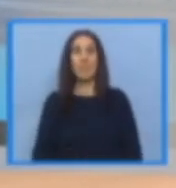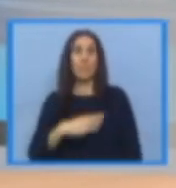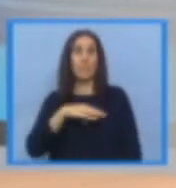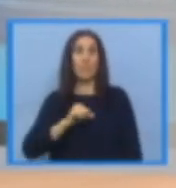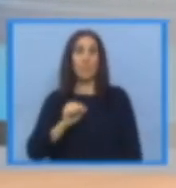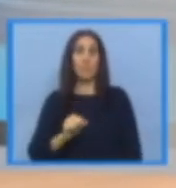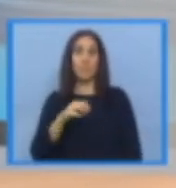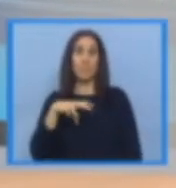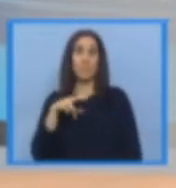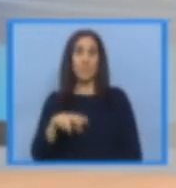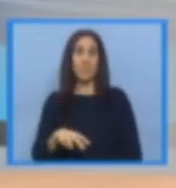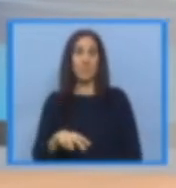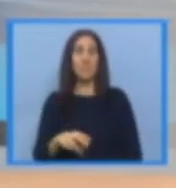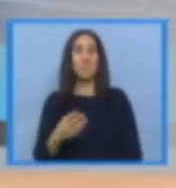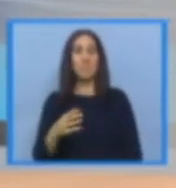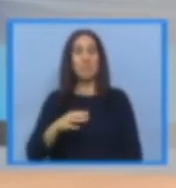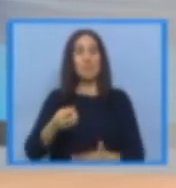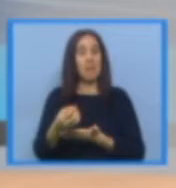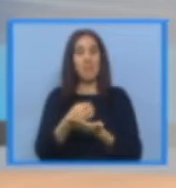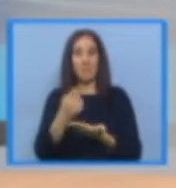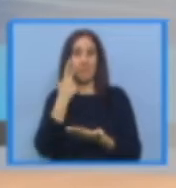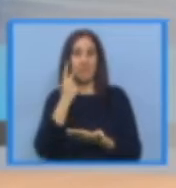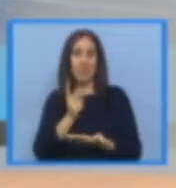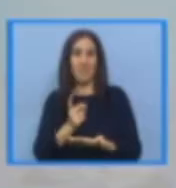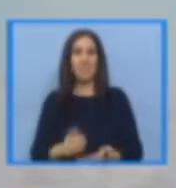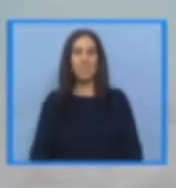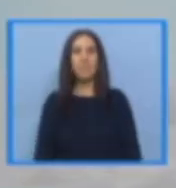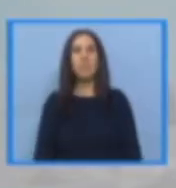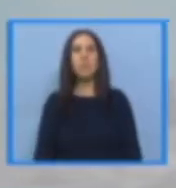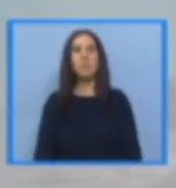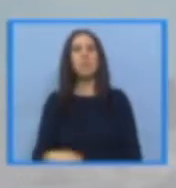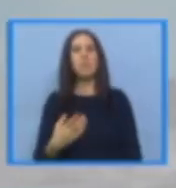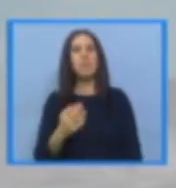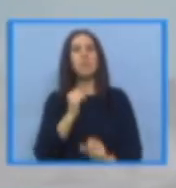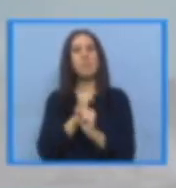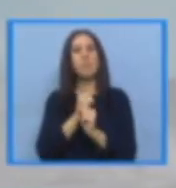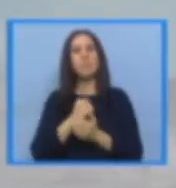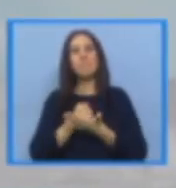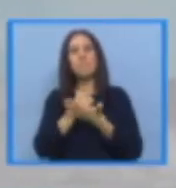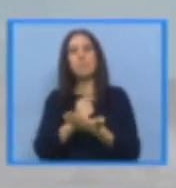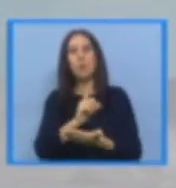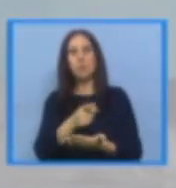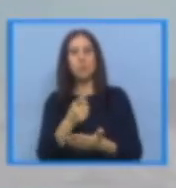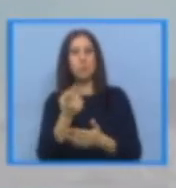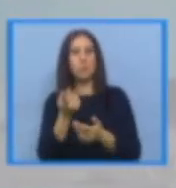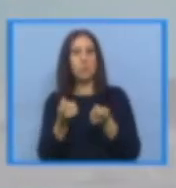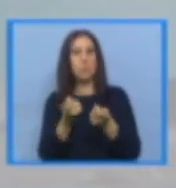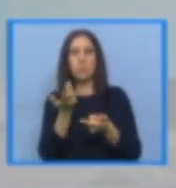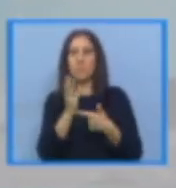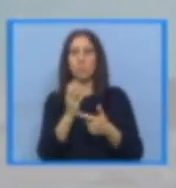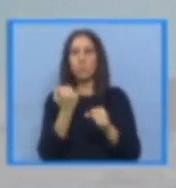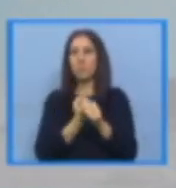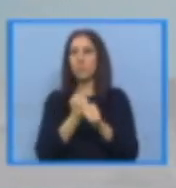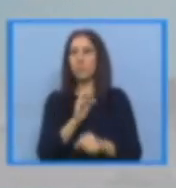português. Ir viver para o meio do nada. E que contributo passa pelo trabalho de organizações como o Serviço Jesuíta aos Refugiados